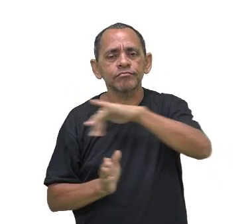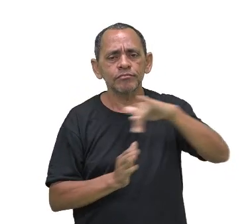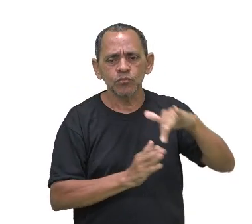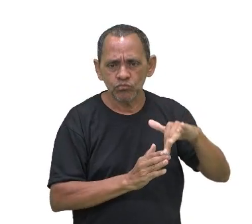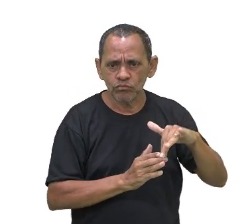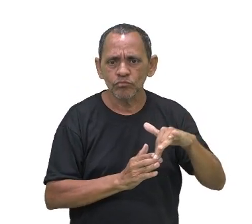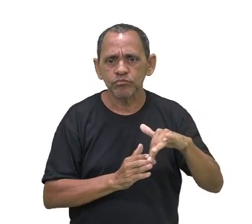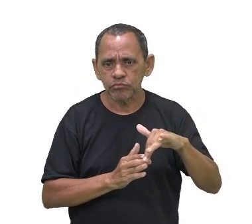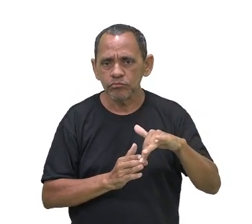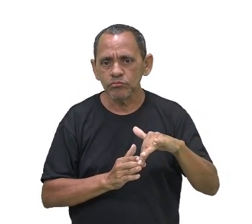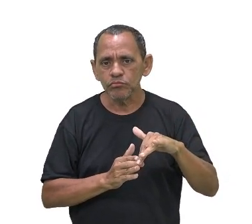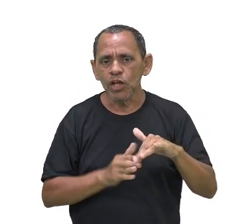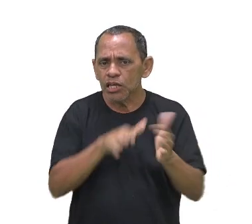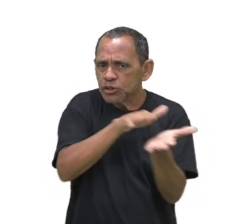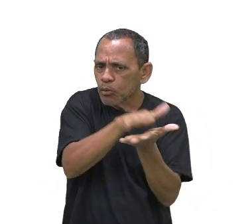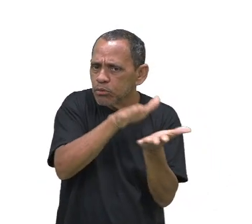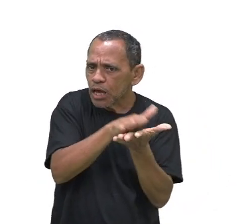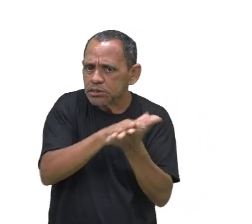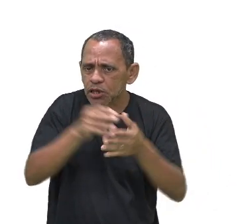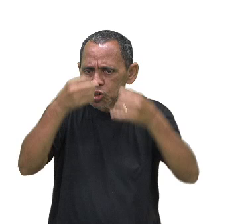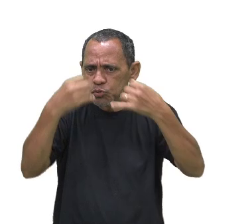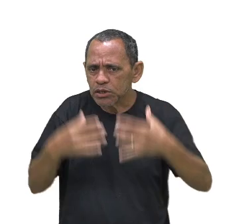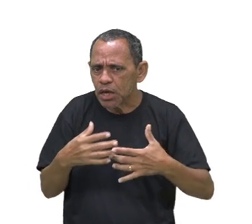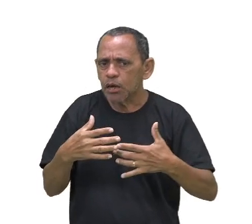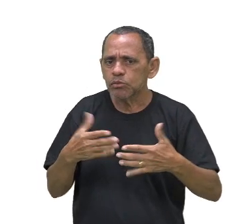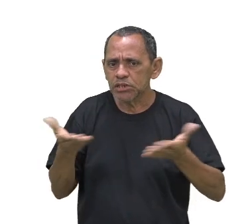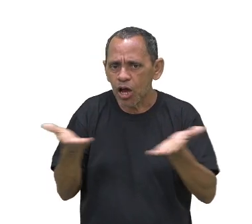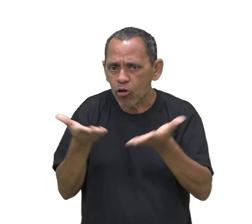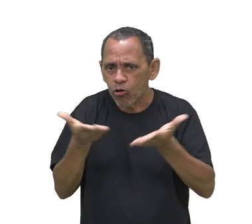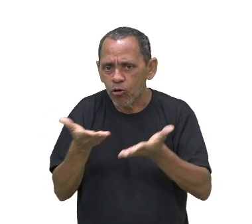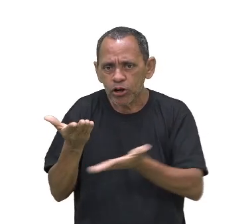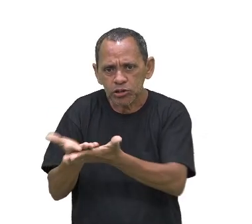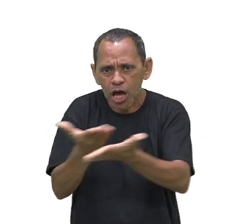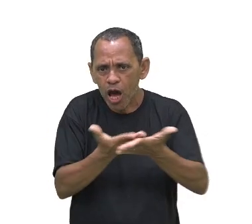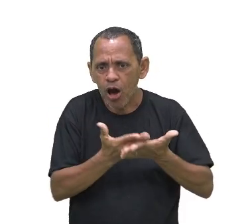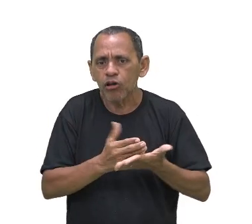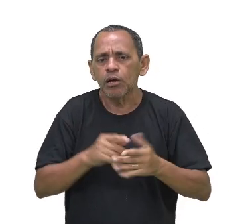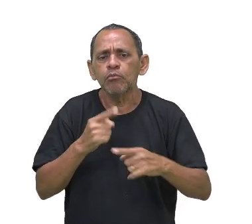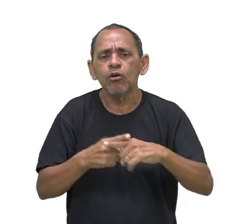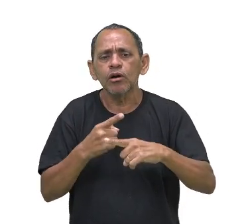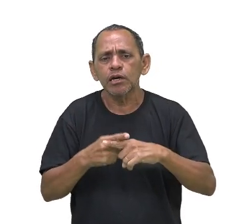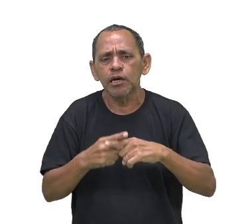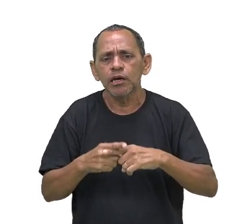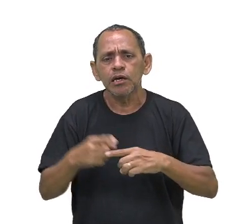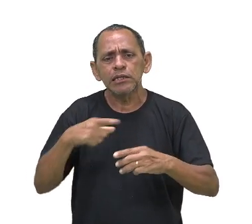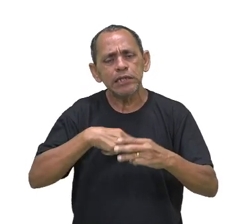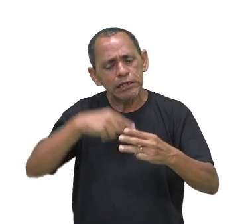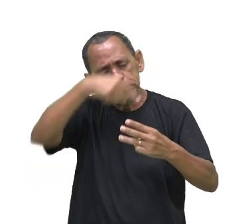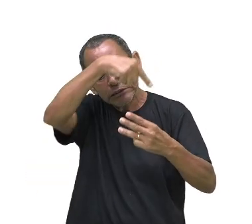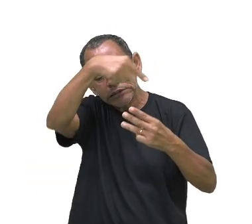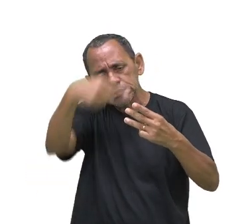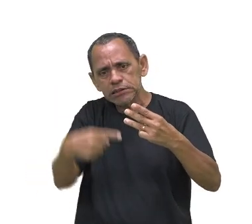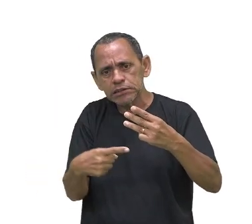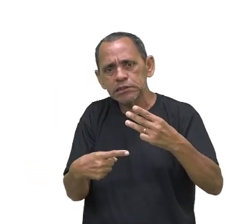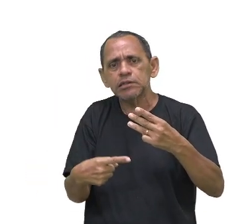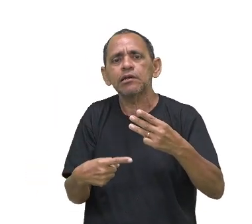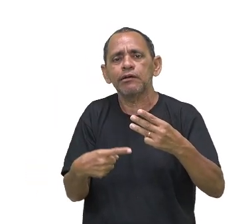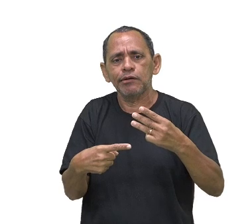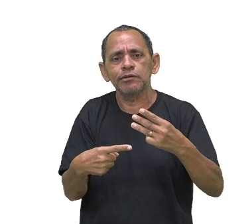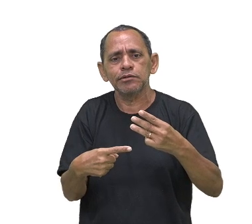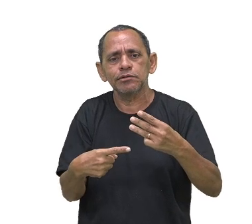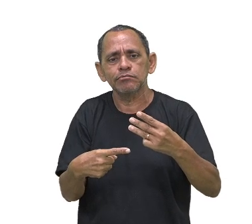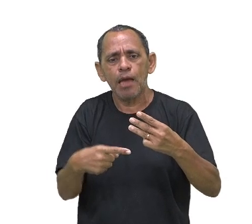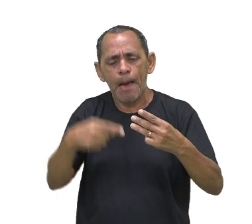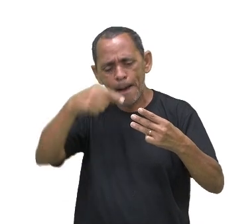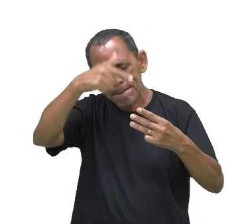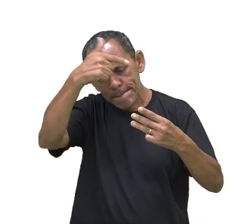pouco em nossas aulas, porque esta obra ela é constituída de 3 partes. É muito importante